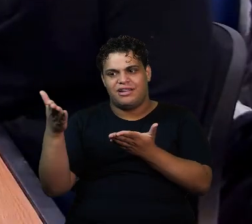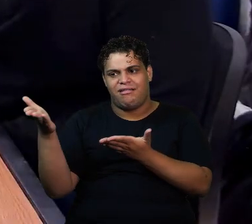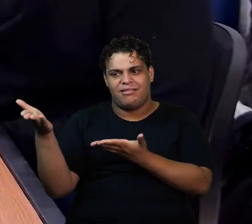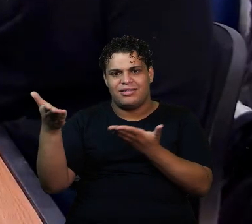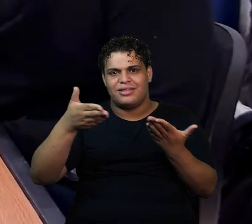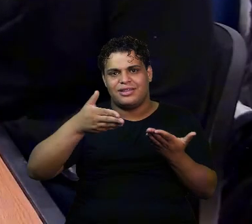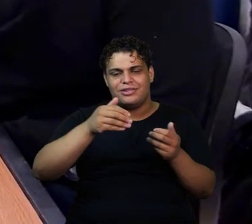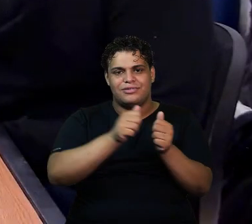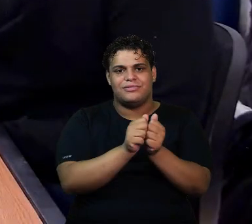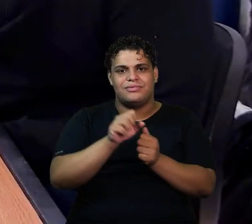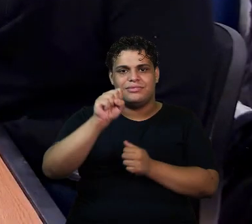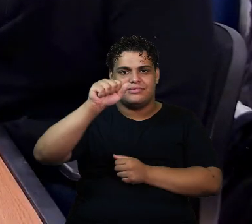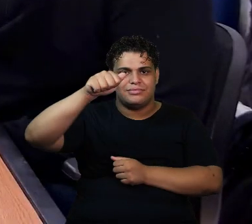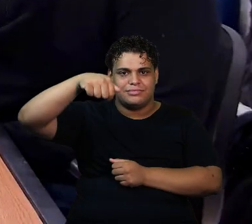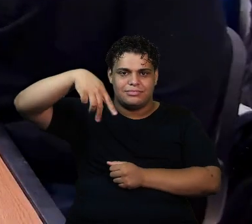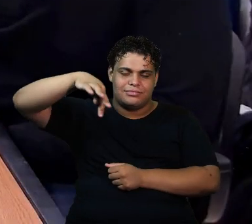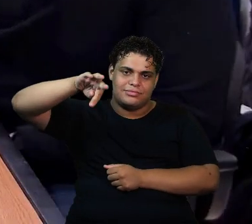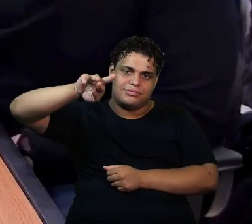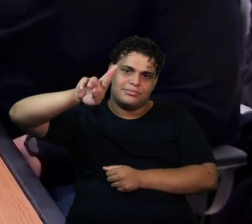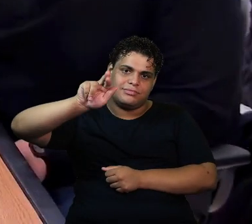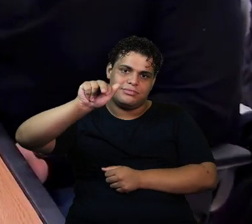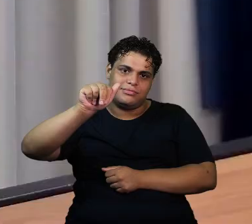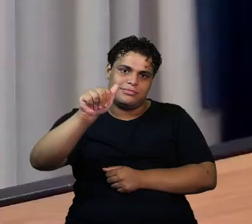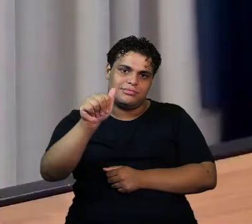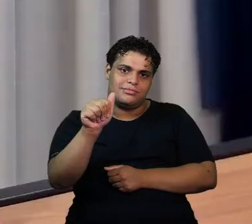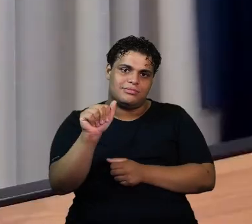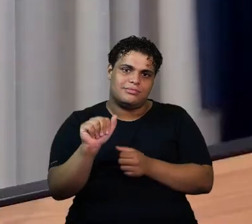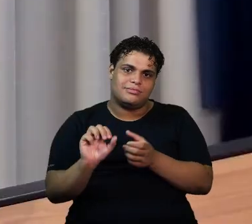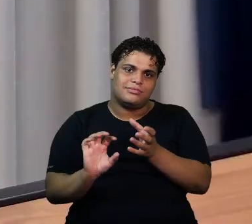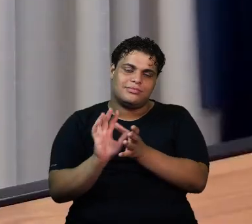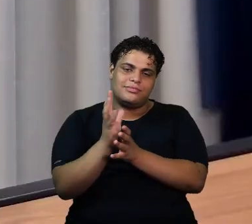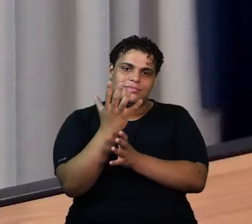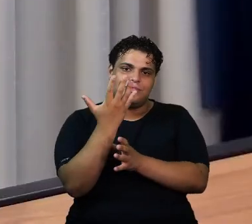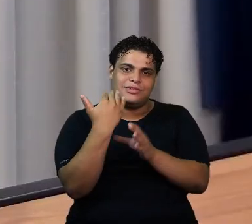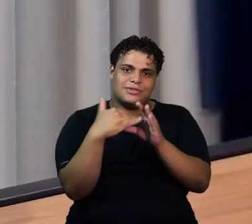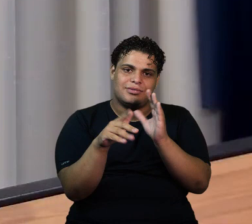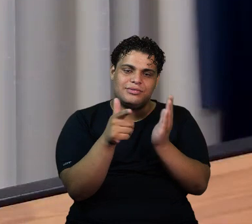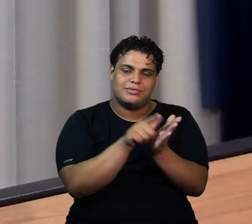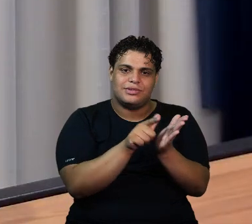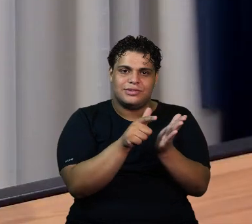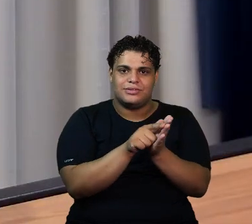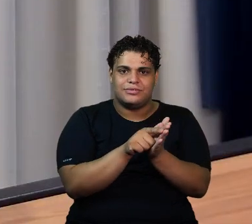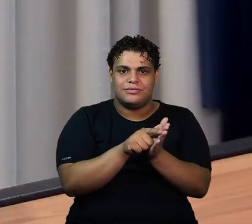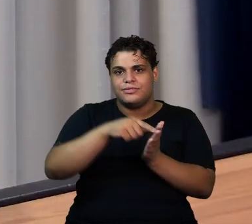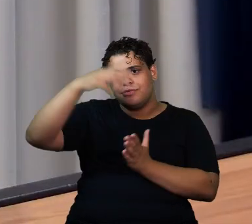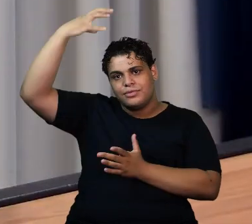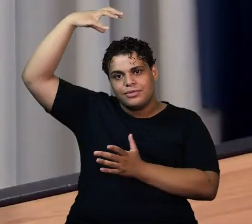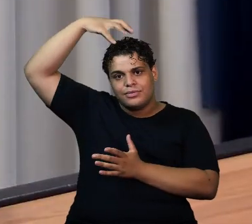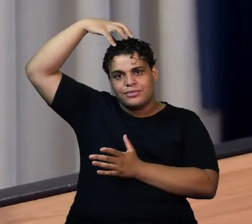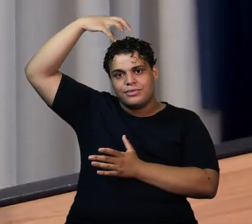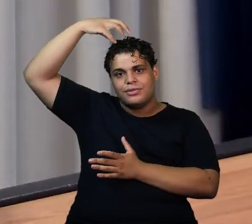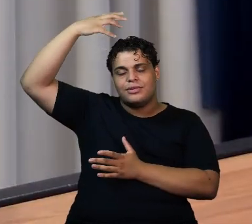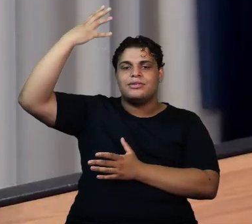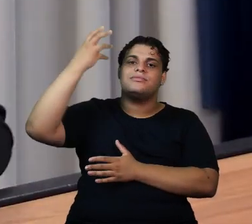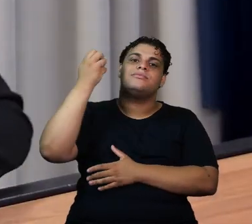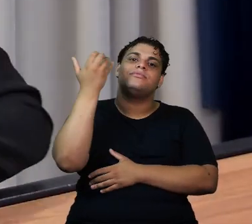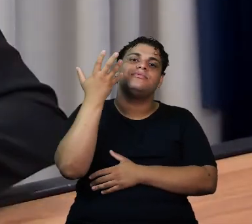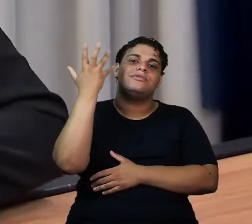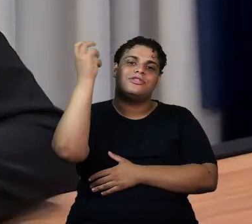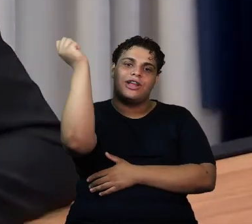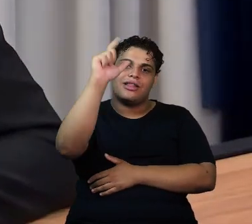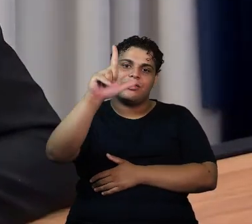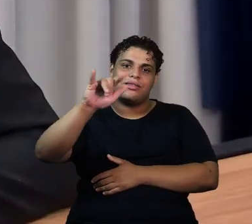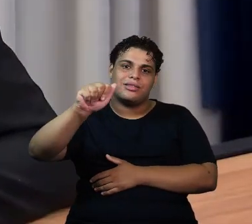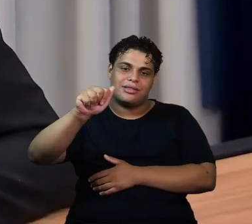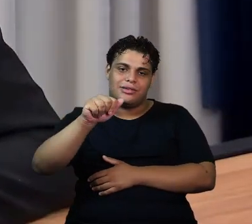gente lançou o nosso livro, né, O Reino Encantado de Azulha, no FLI Araxá, que é o festival literário aqui de